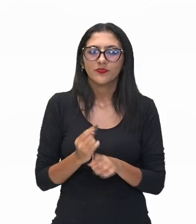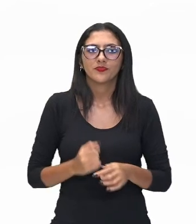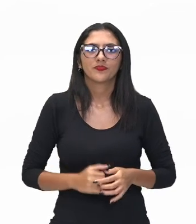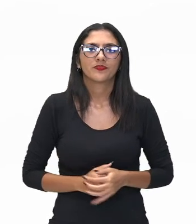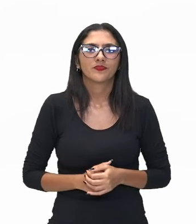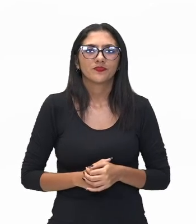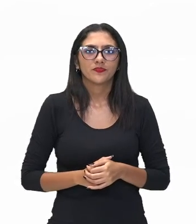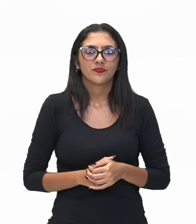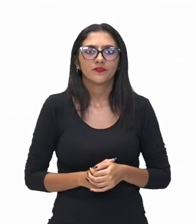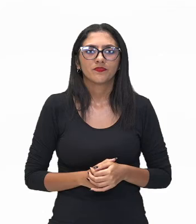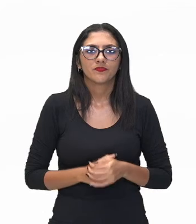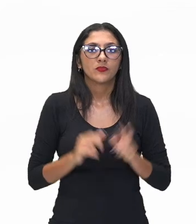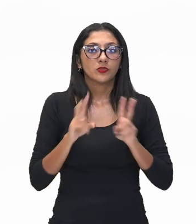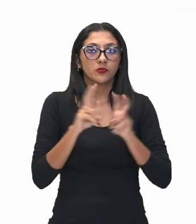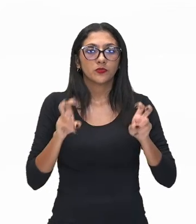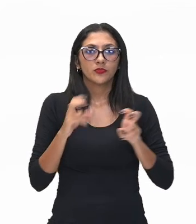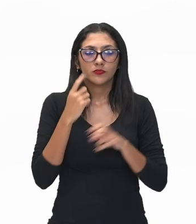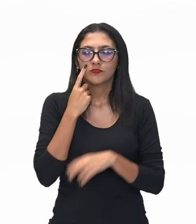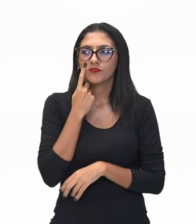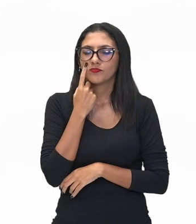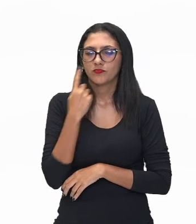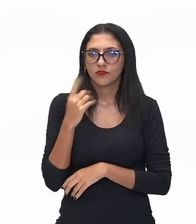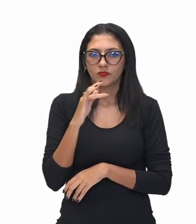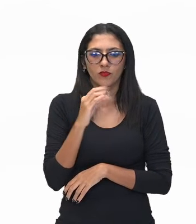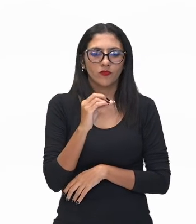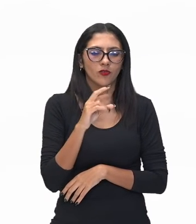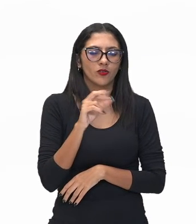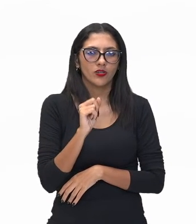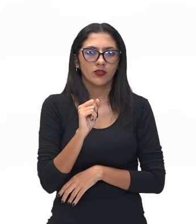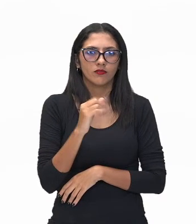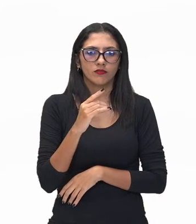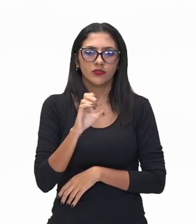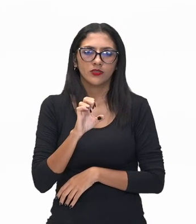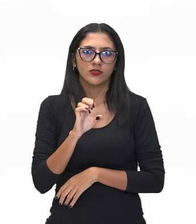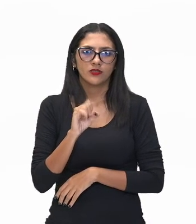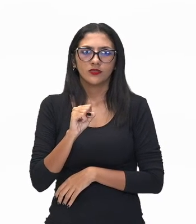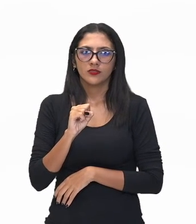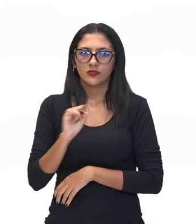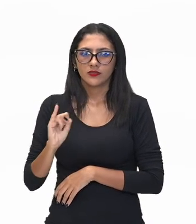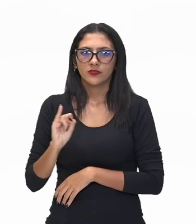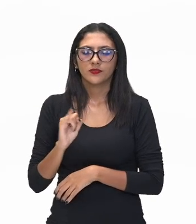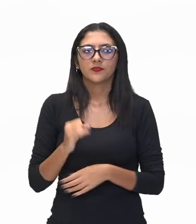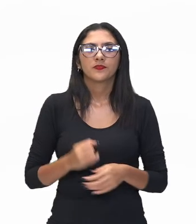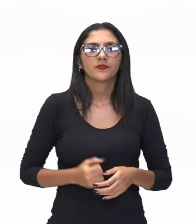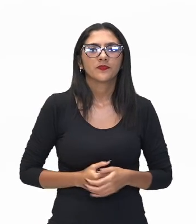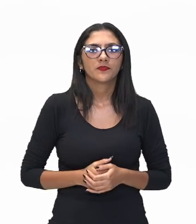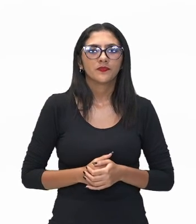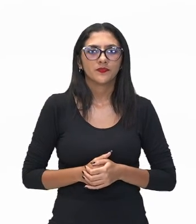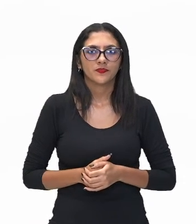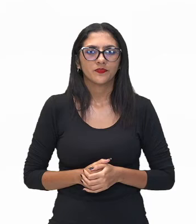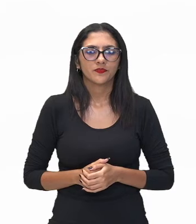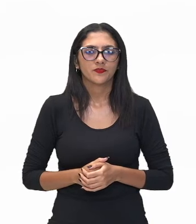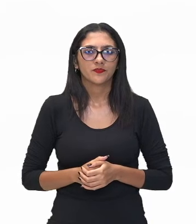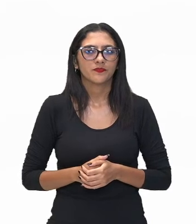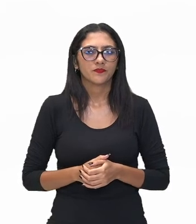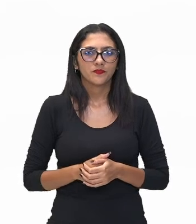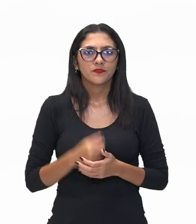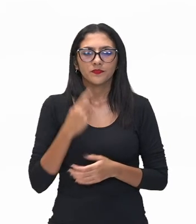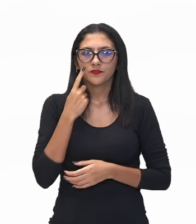nome do texto é Fora de Si. Então, o texto Fora de Si